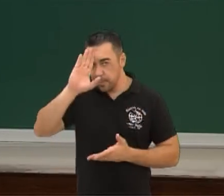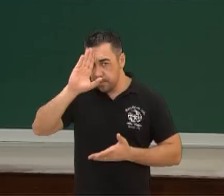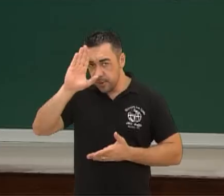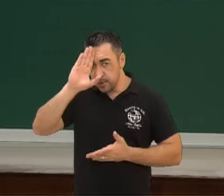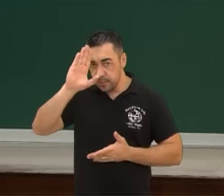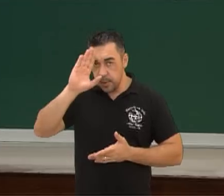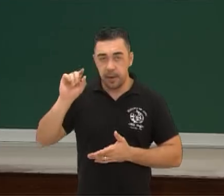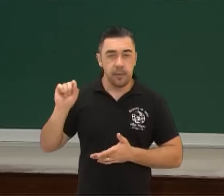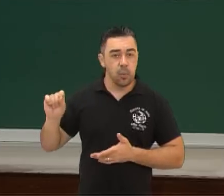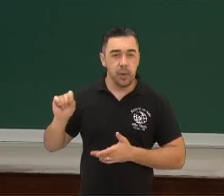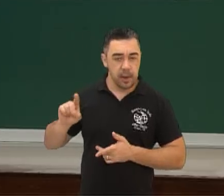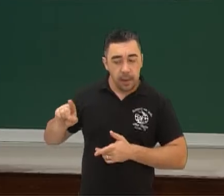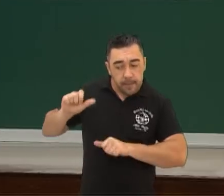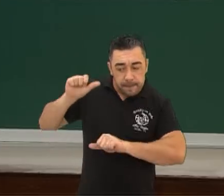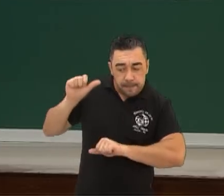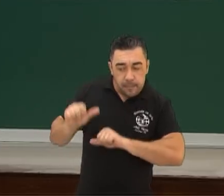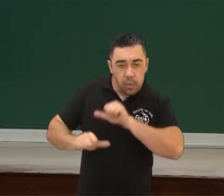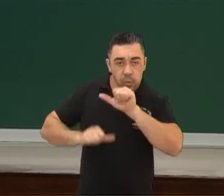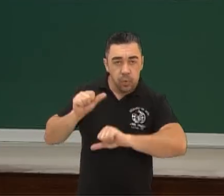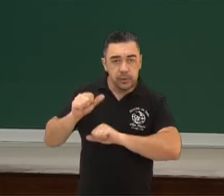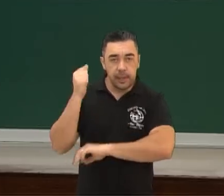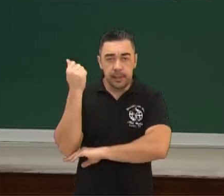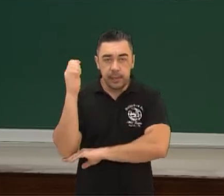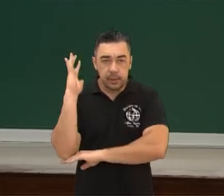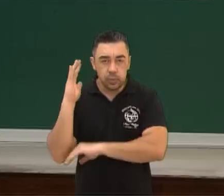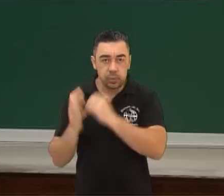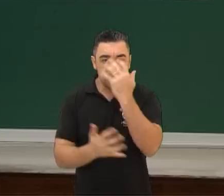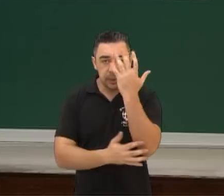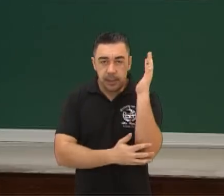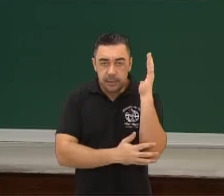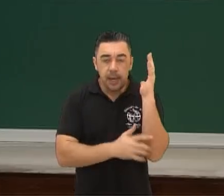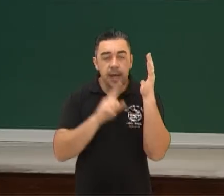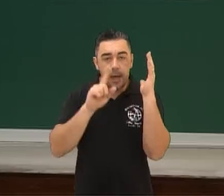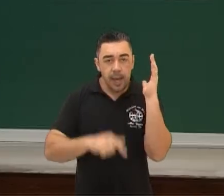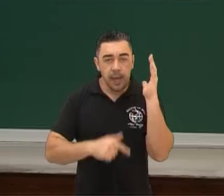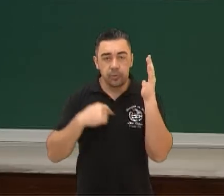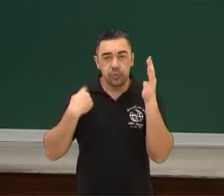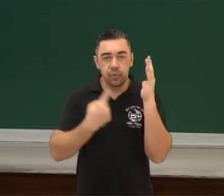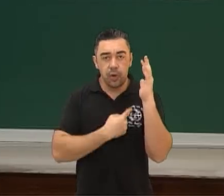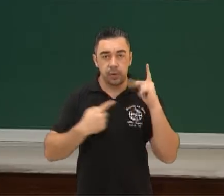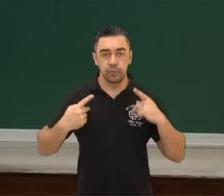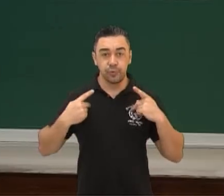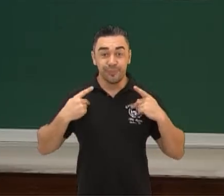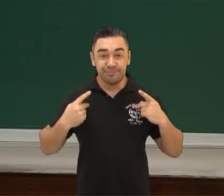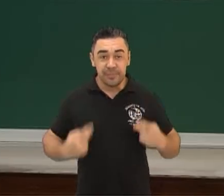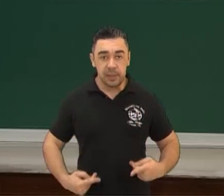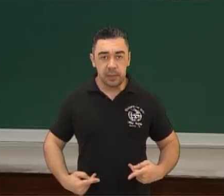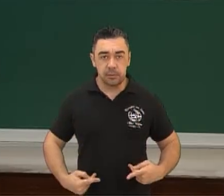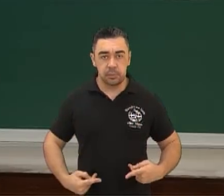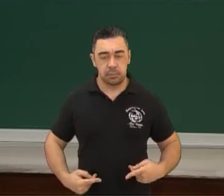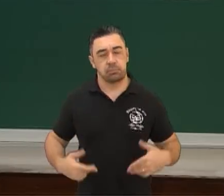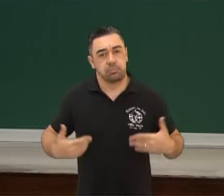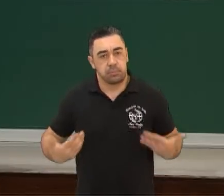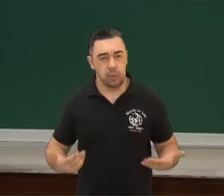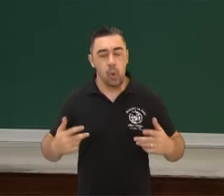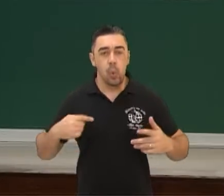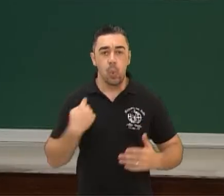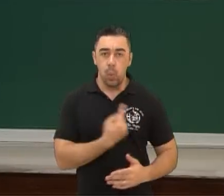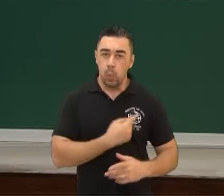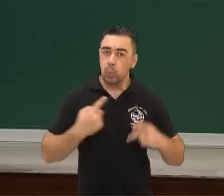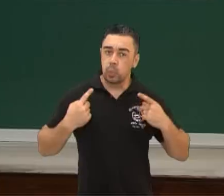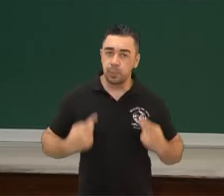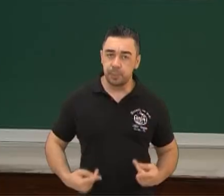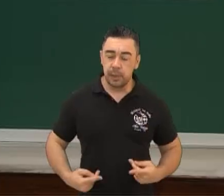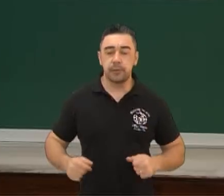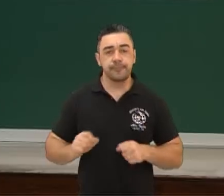agente transformador da natureza é o homem. Então, a ação do homem, ela faz com que haja